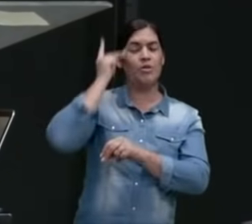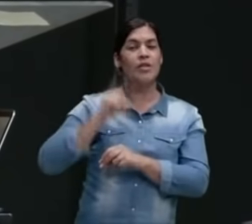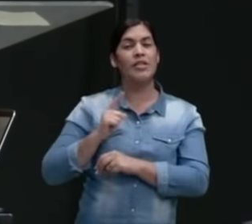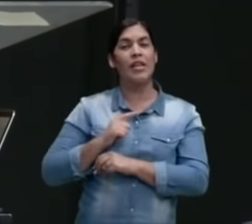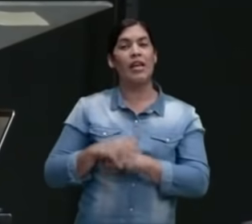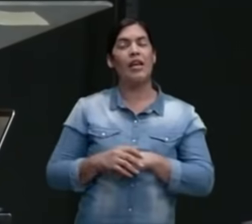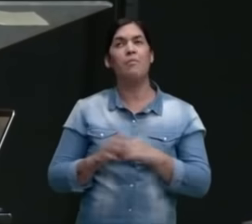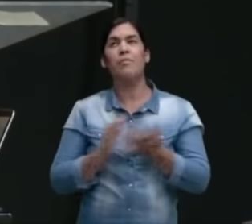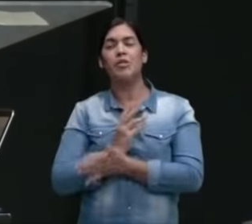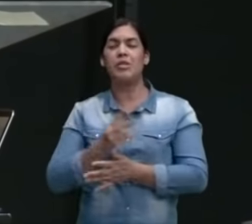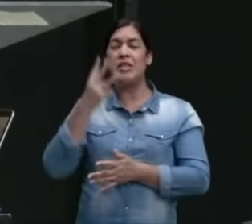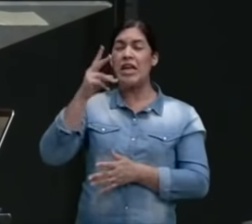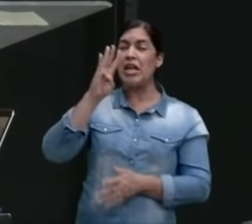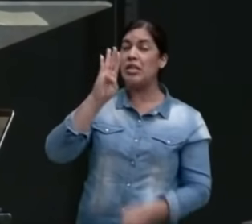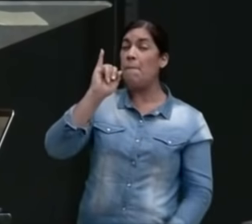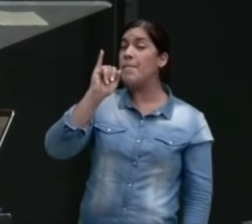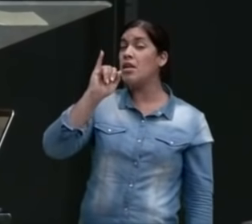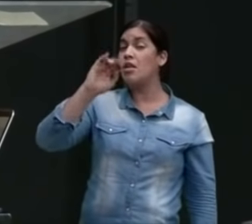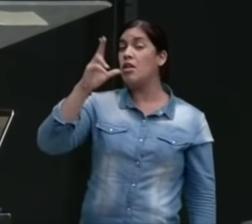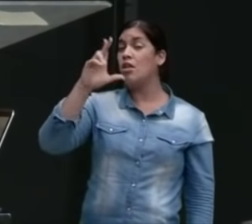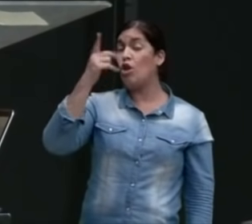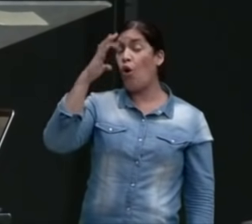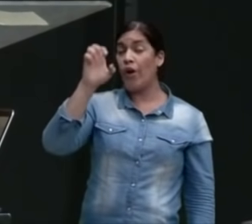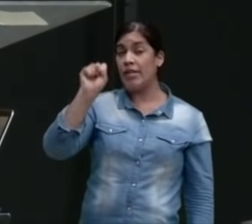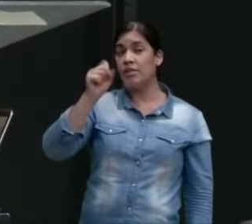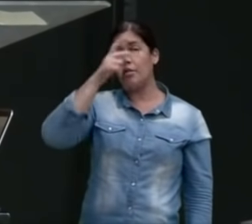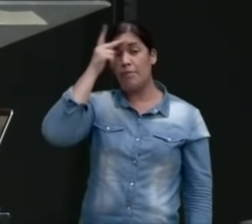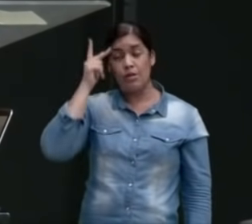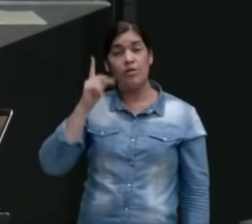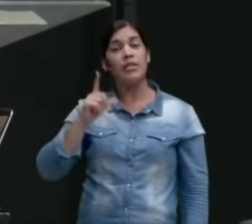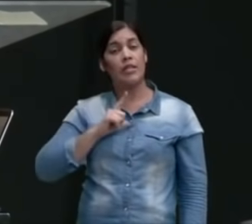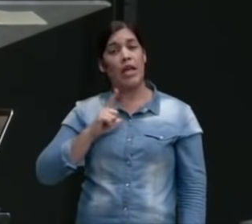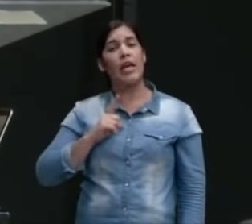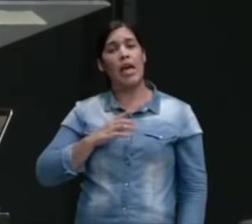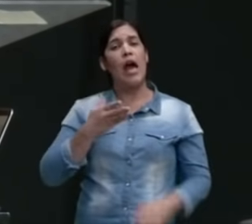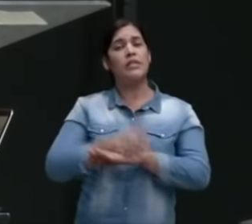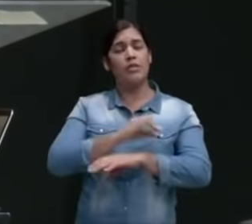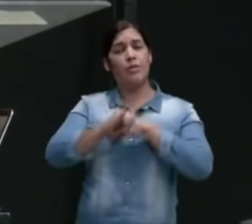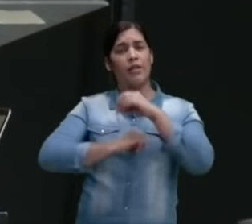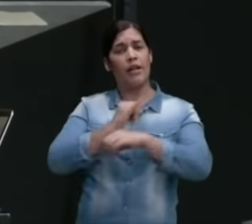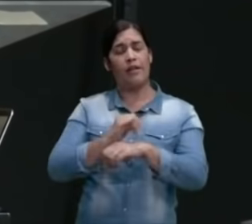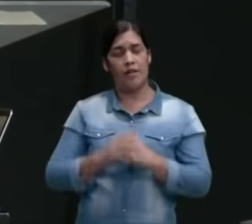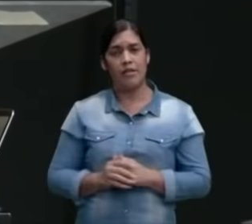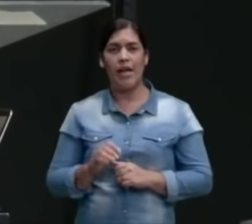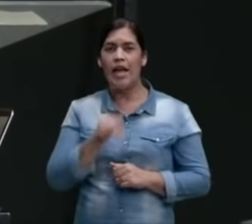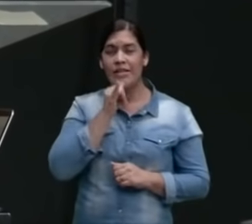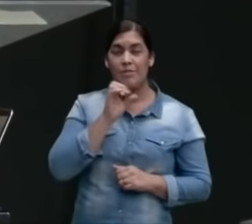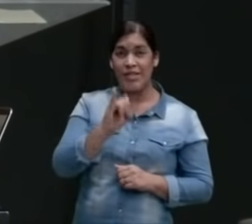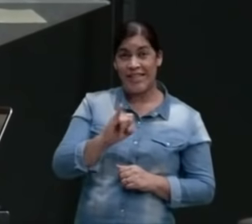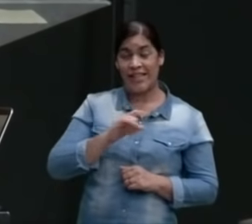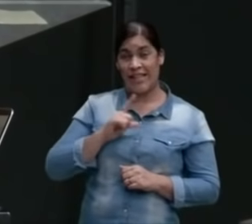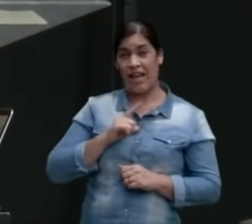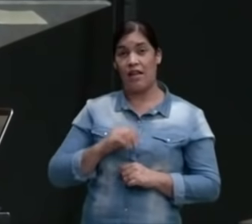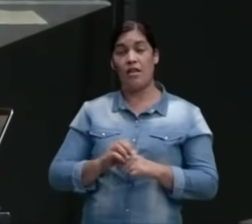estão tendo acesso à internet, conhecimento em tempo real. Hoje, se surge uma doença que ninguém sabia, os médicos